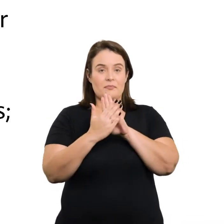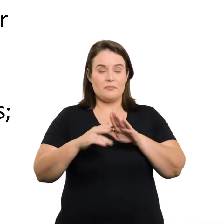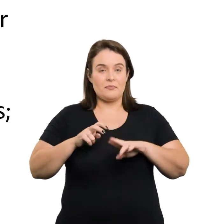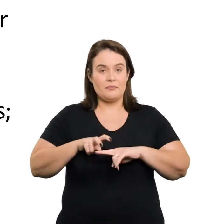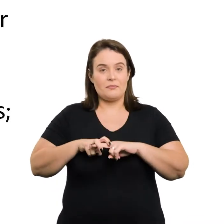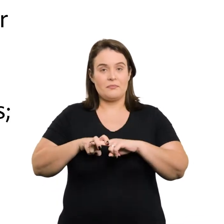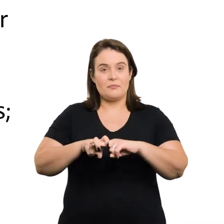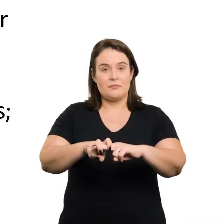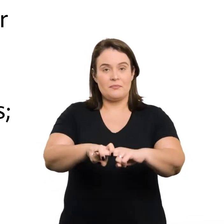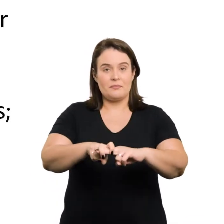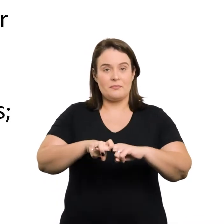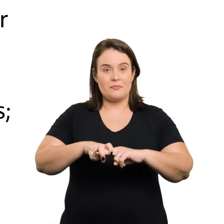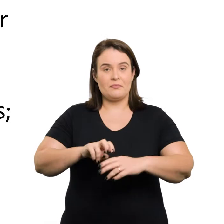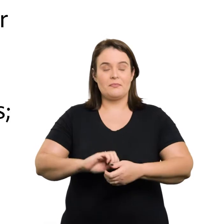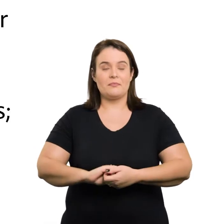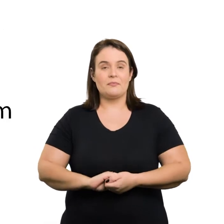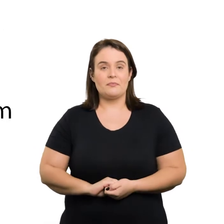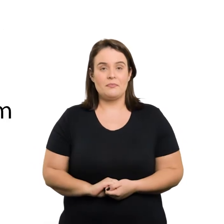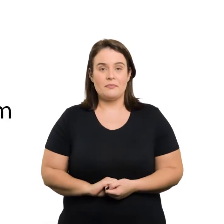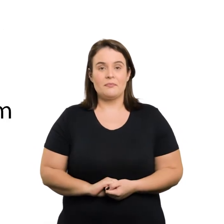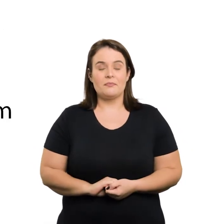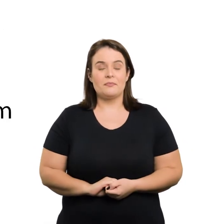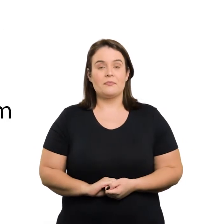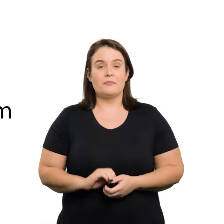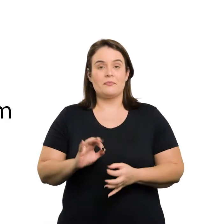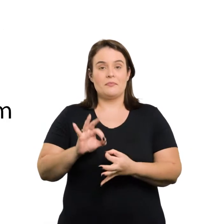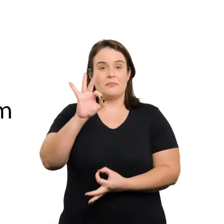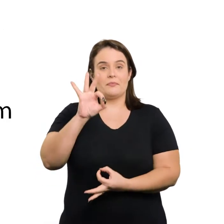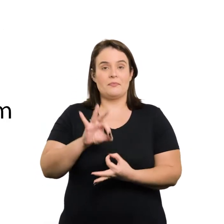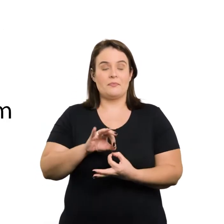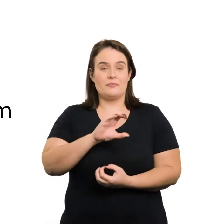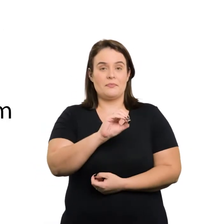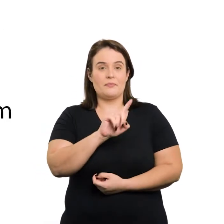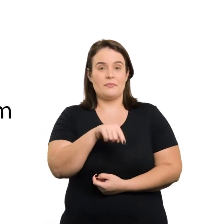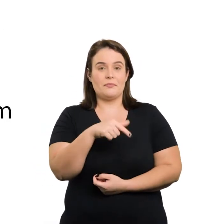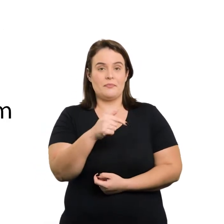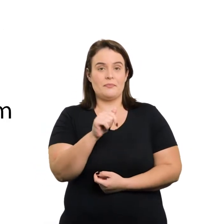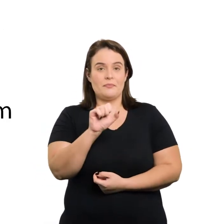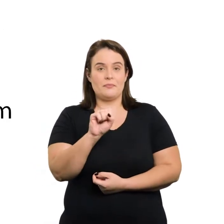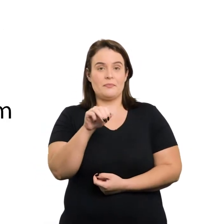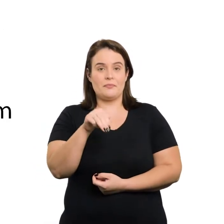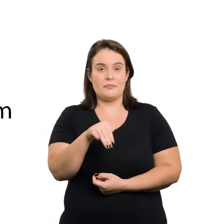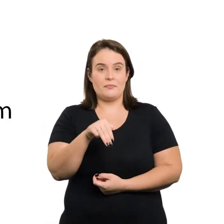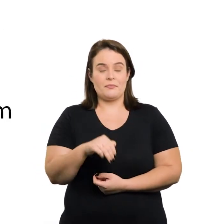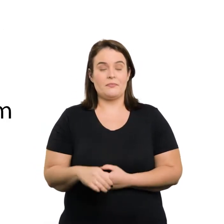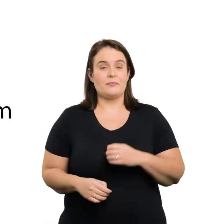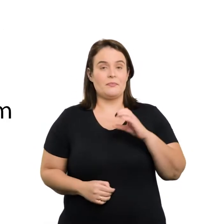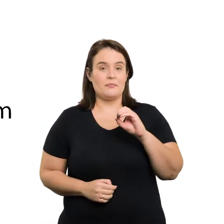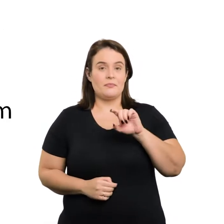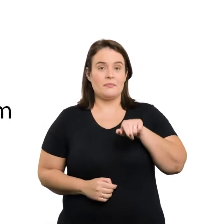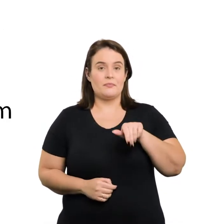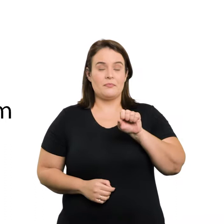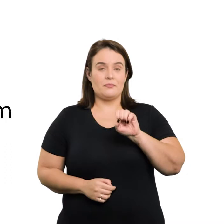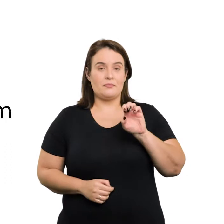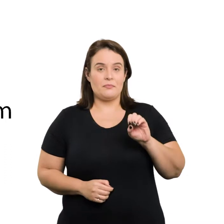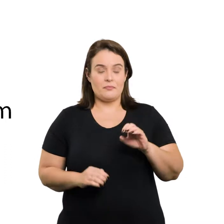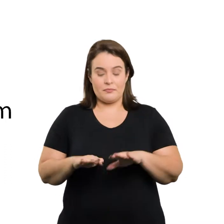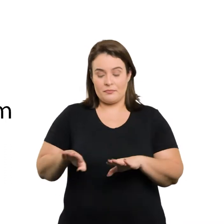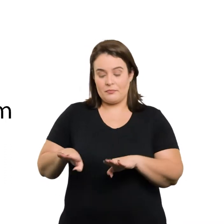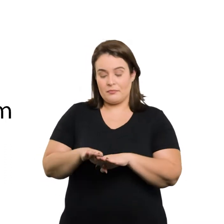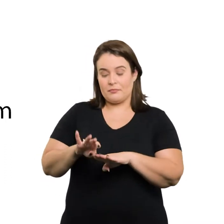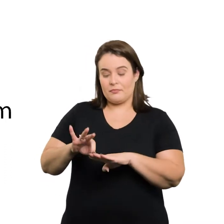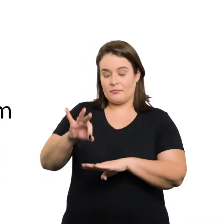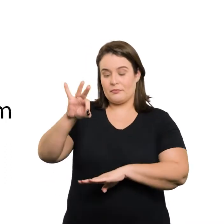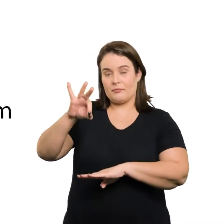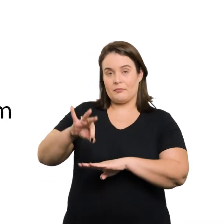de uma pessoa em cadeira de rodas, ter altura entre 0,78 metro e 0,80